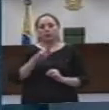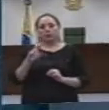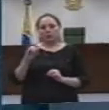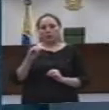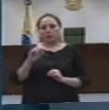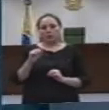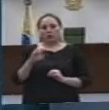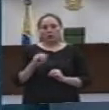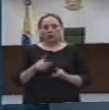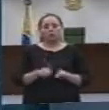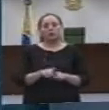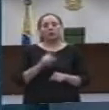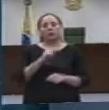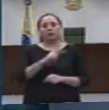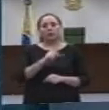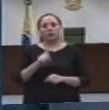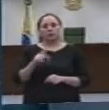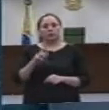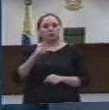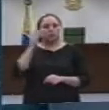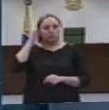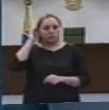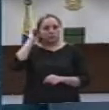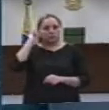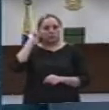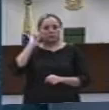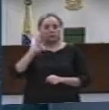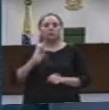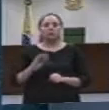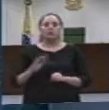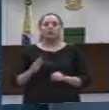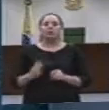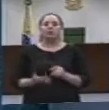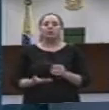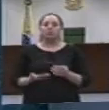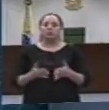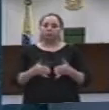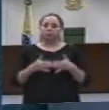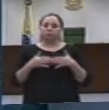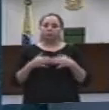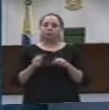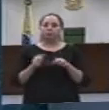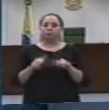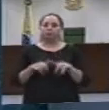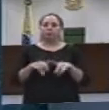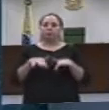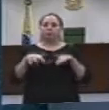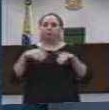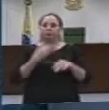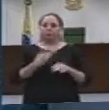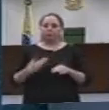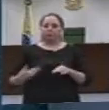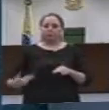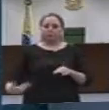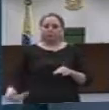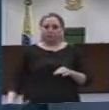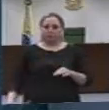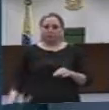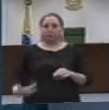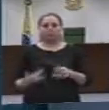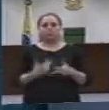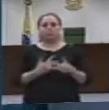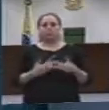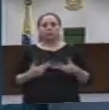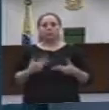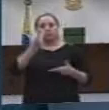procuradoria-geral da República que ajuizou uma ação tão importante todos os depoentes